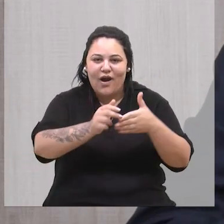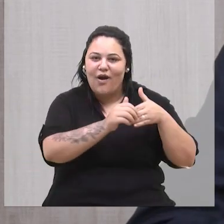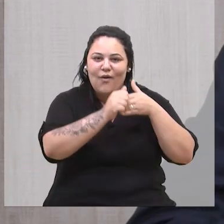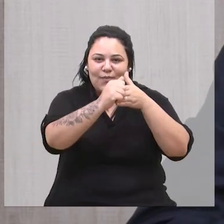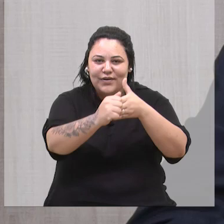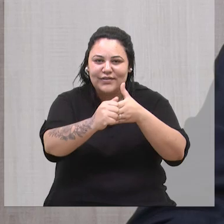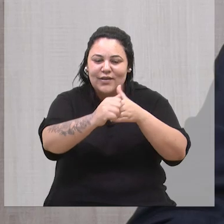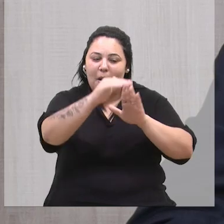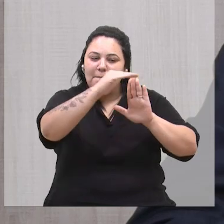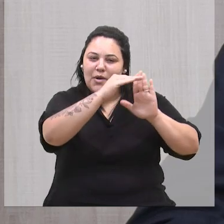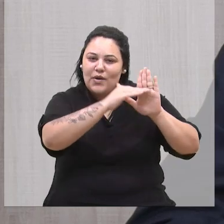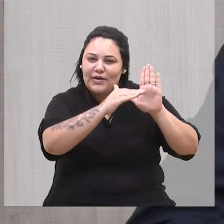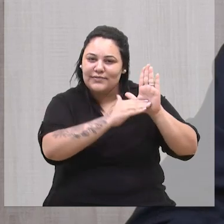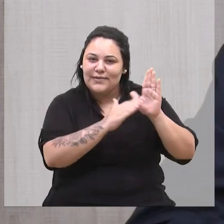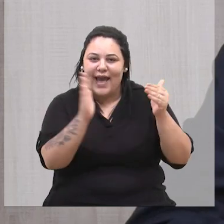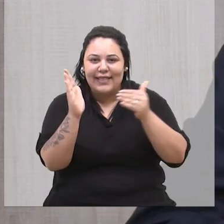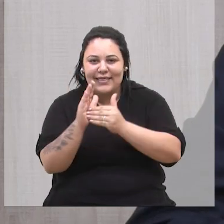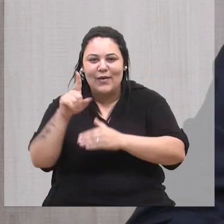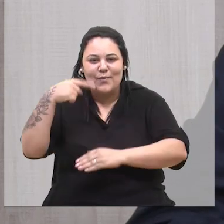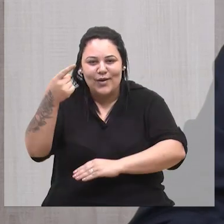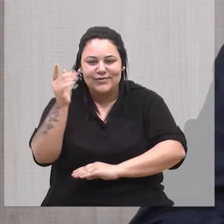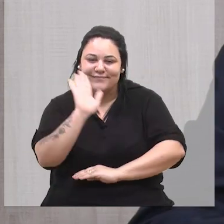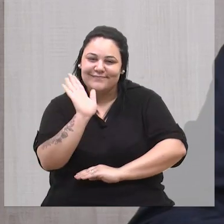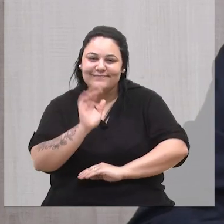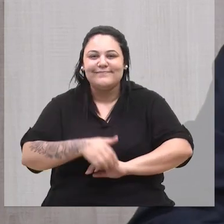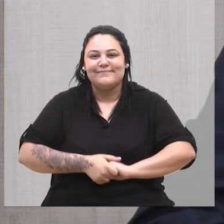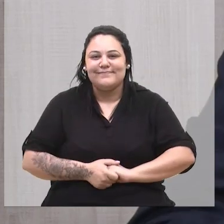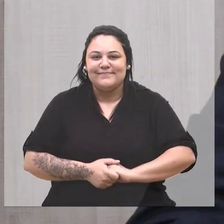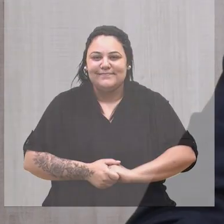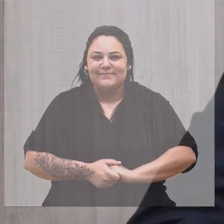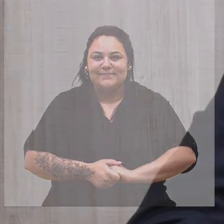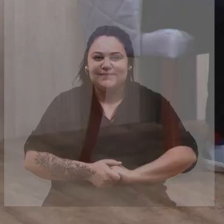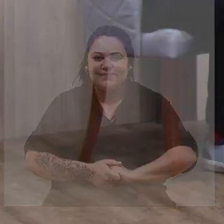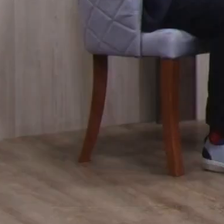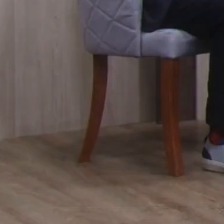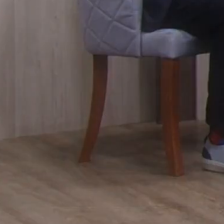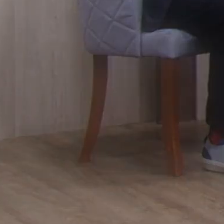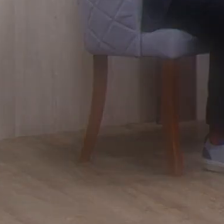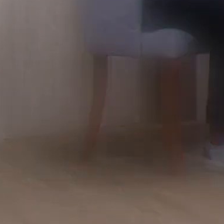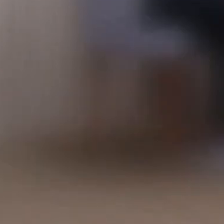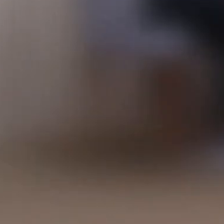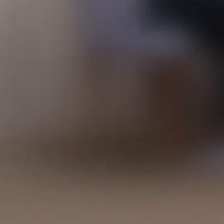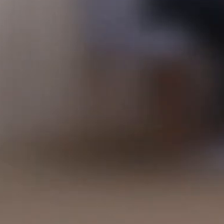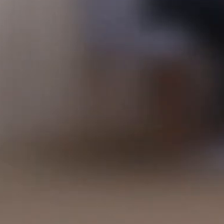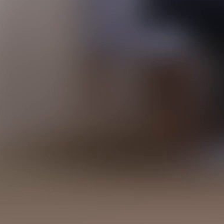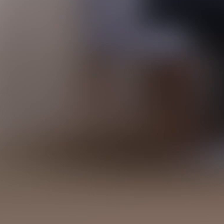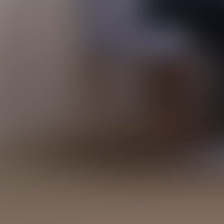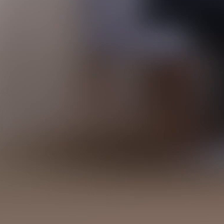todos que continuem acompanhando a nossa programação. Até o nosso próximo encontro.